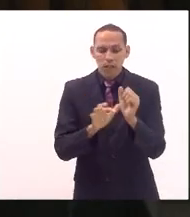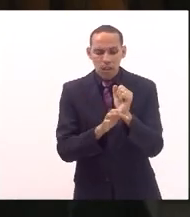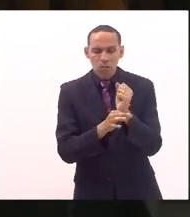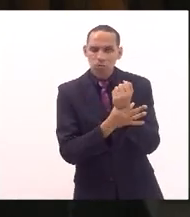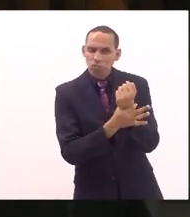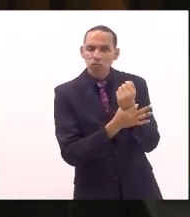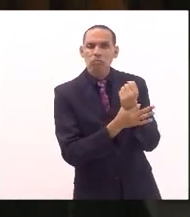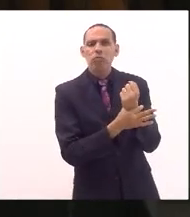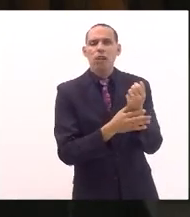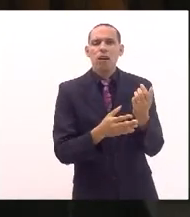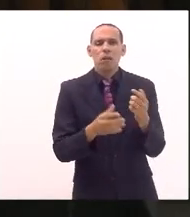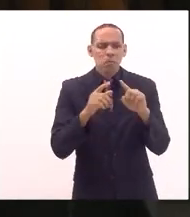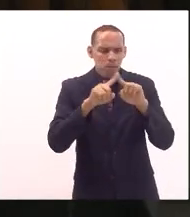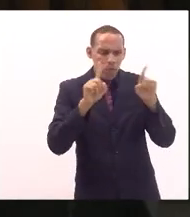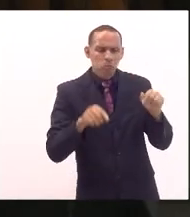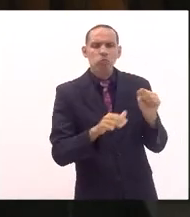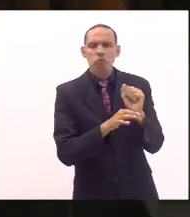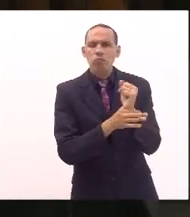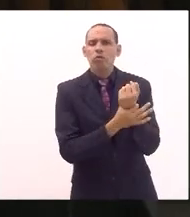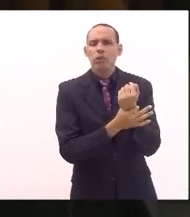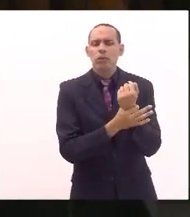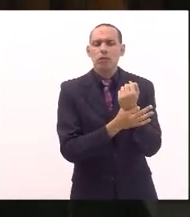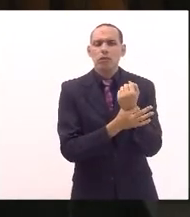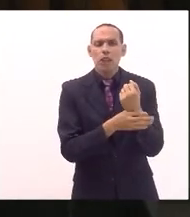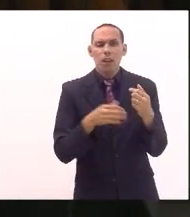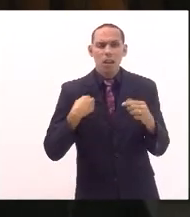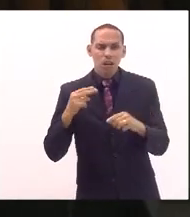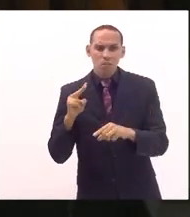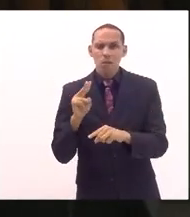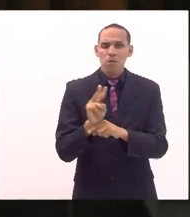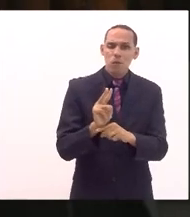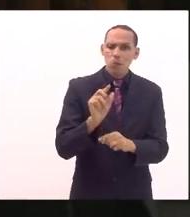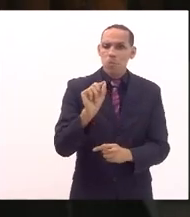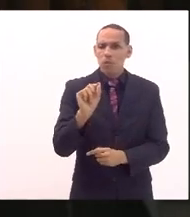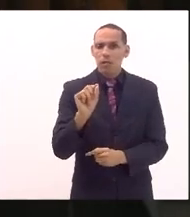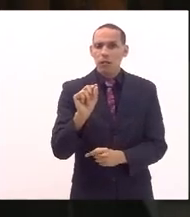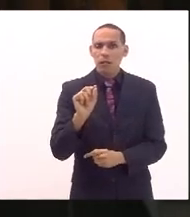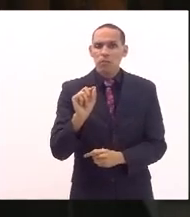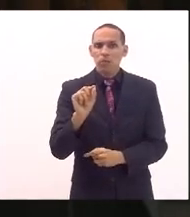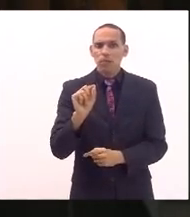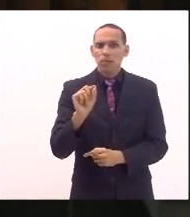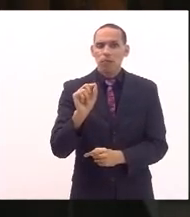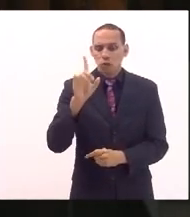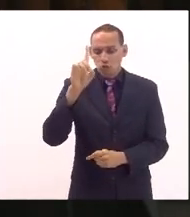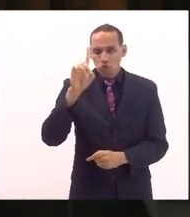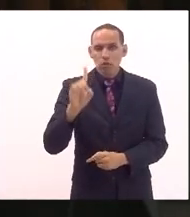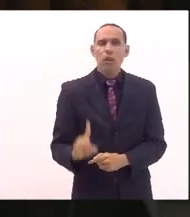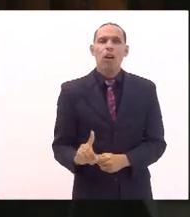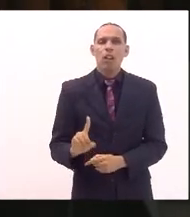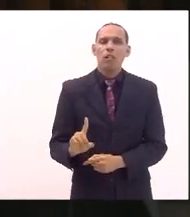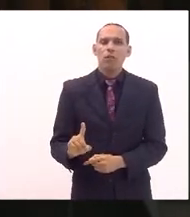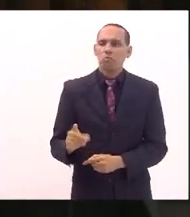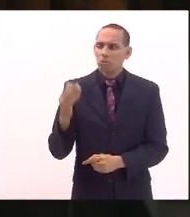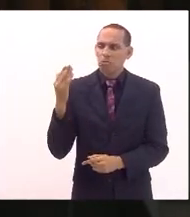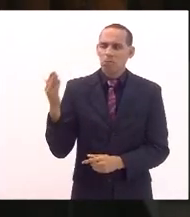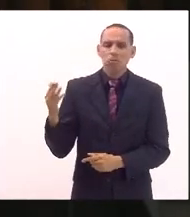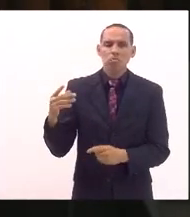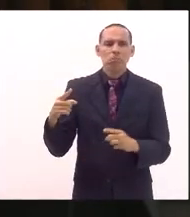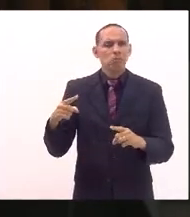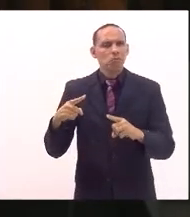do agente de segurança pública eu defendo o seu integral direito ao contraditório